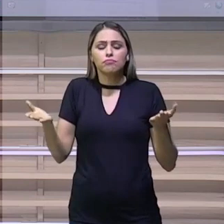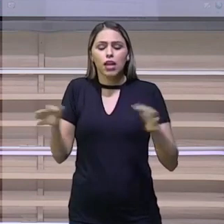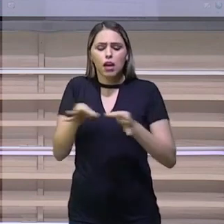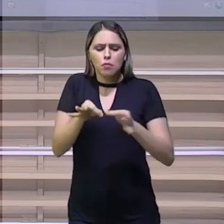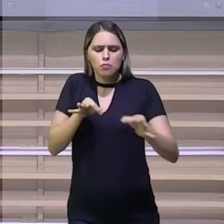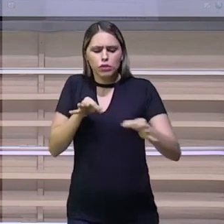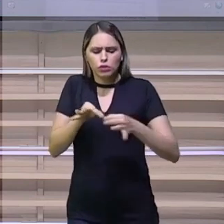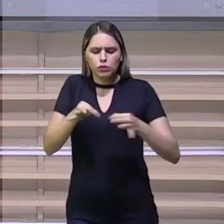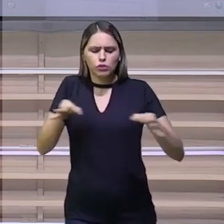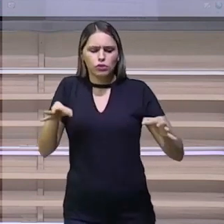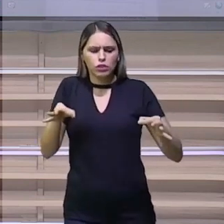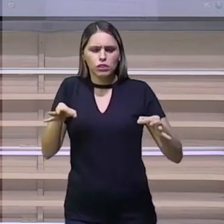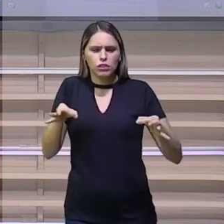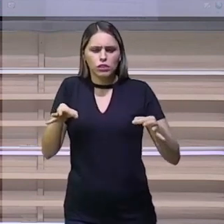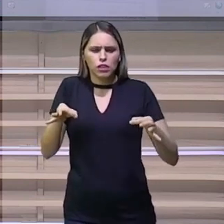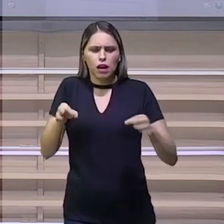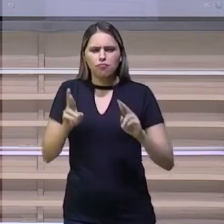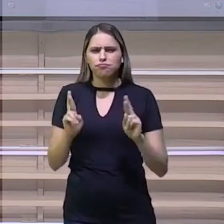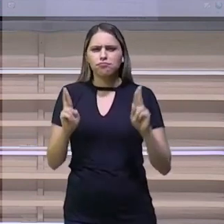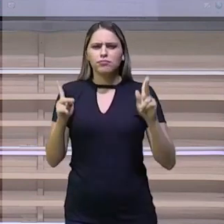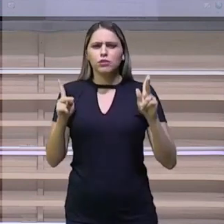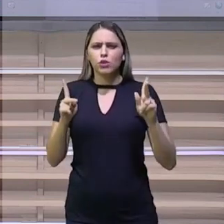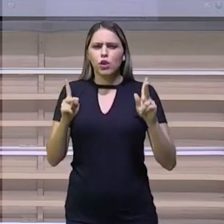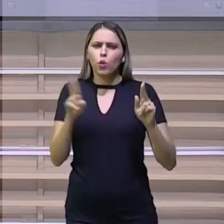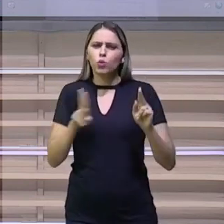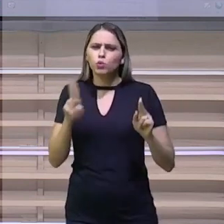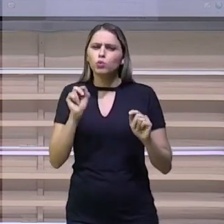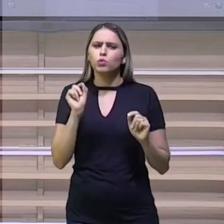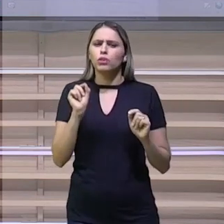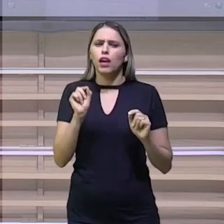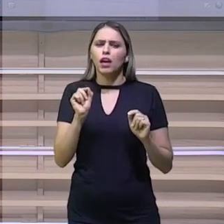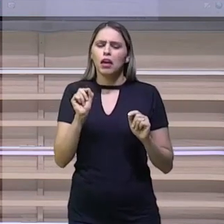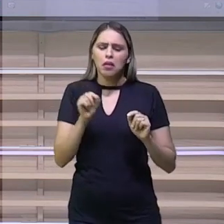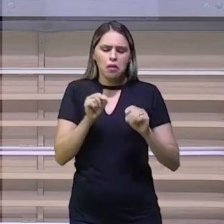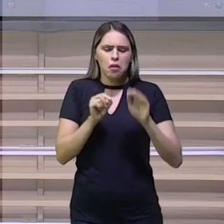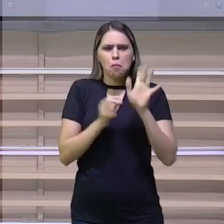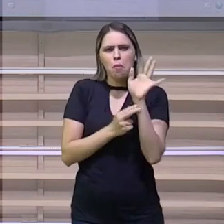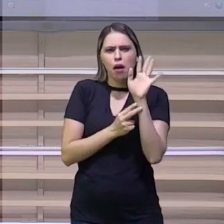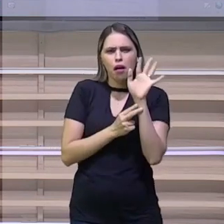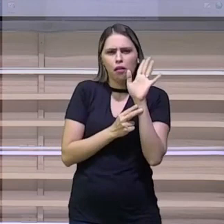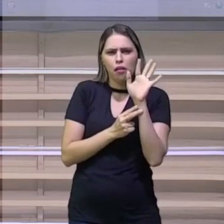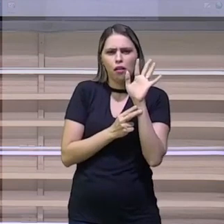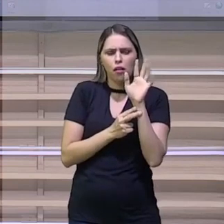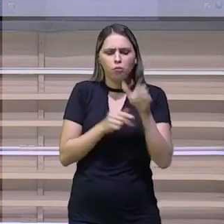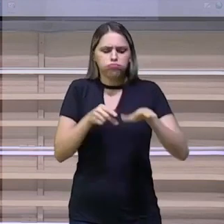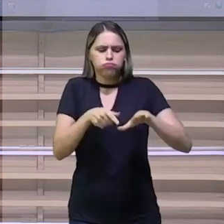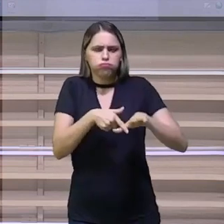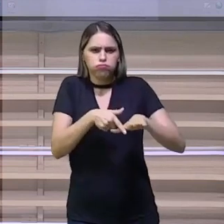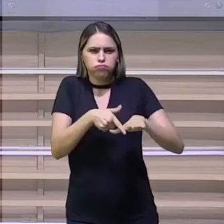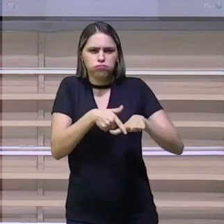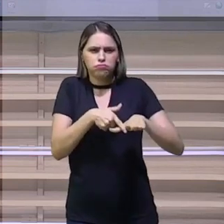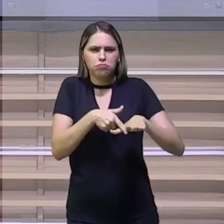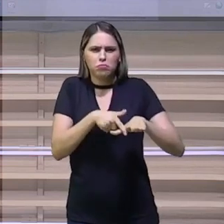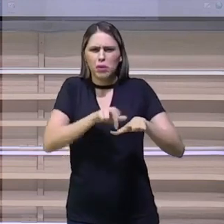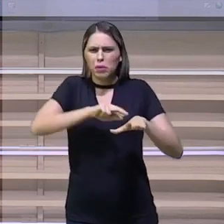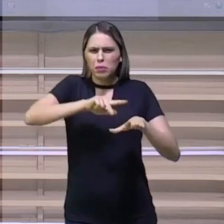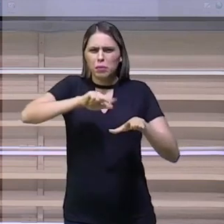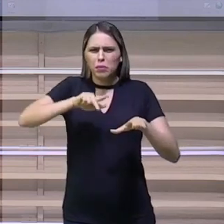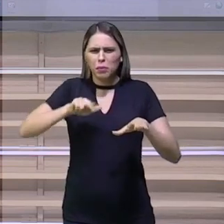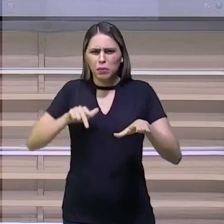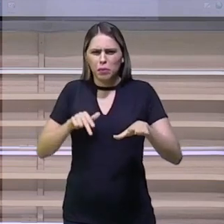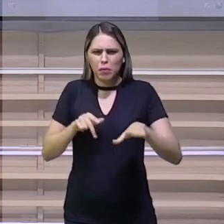convencional, usamos palmos, usamos os pés, usamos braços,